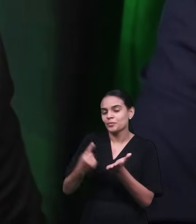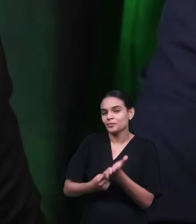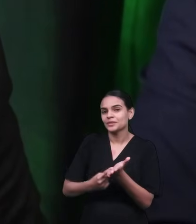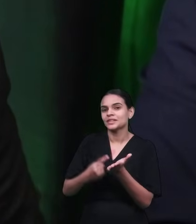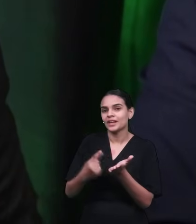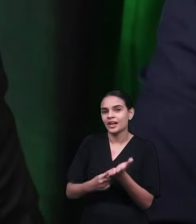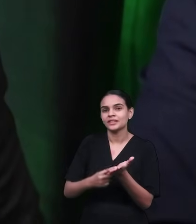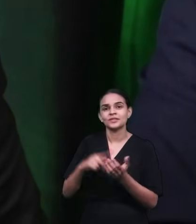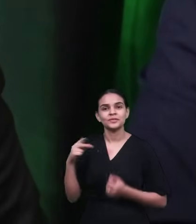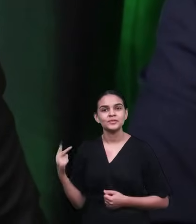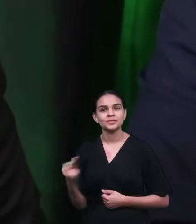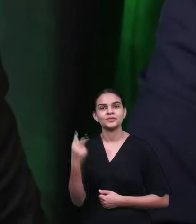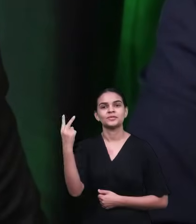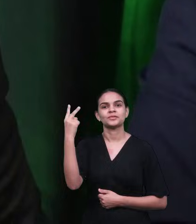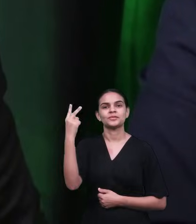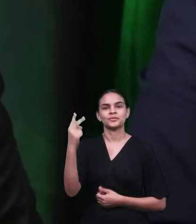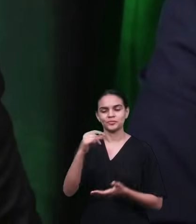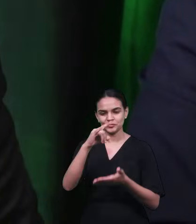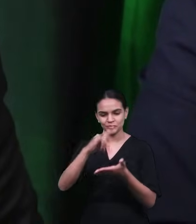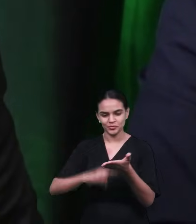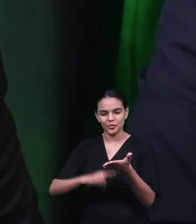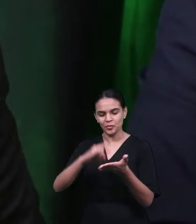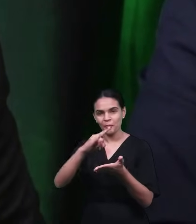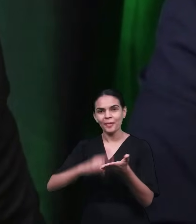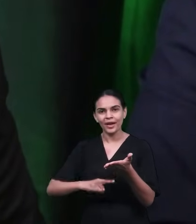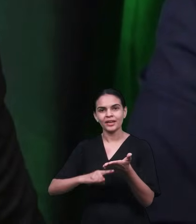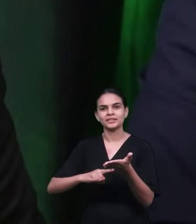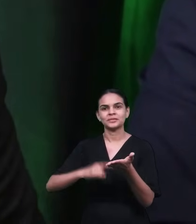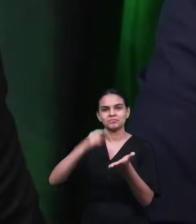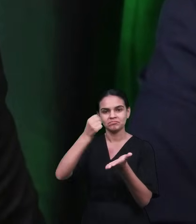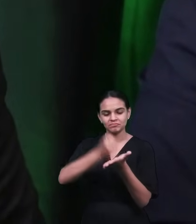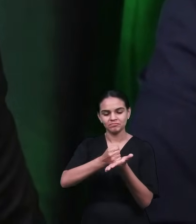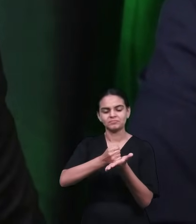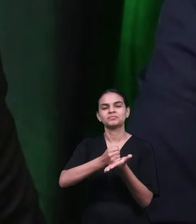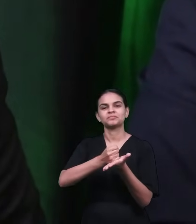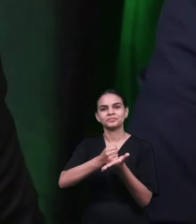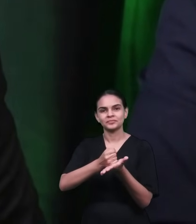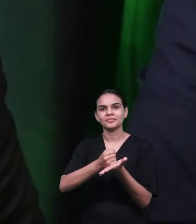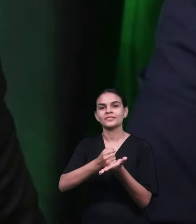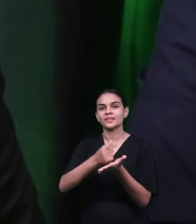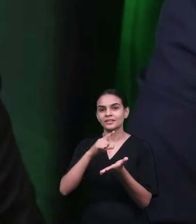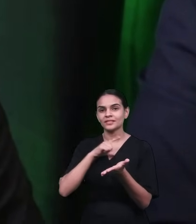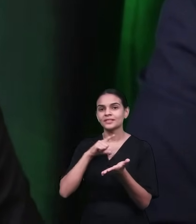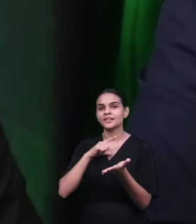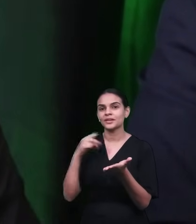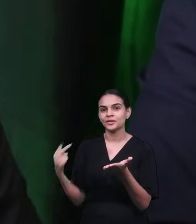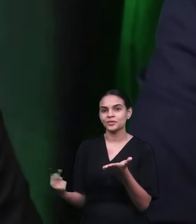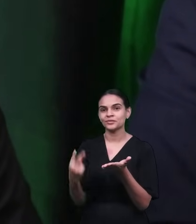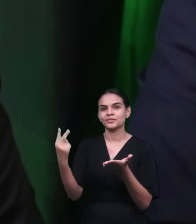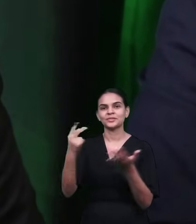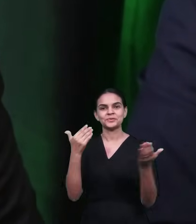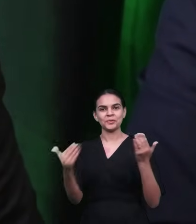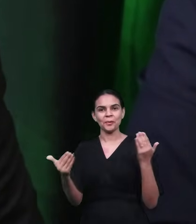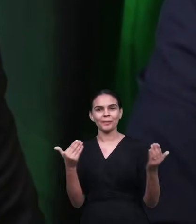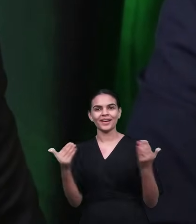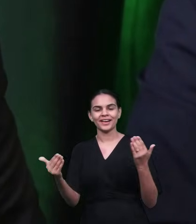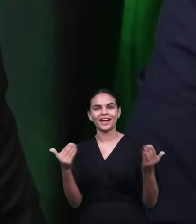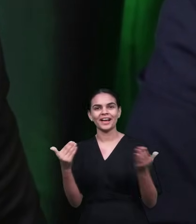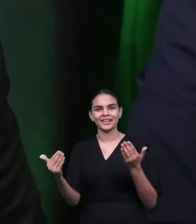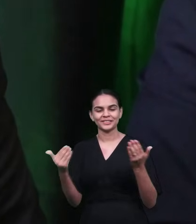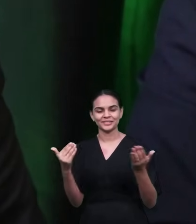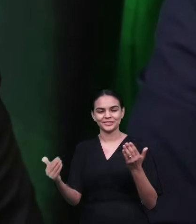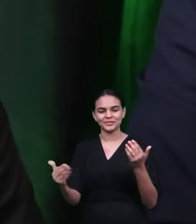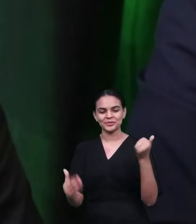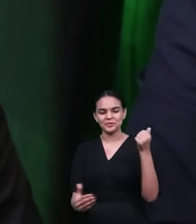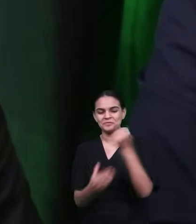valor. Um contrato, ele tem valor, principalmente com sangue, com as partes ali, o conserto das partes, e